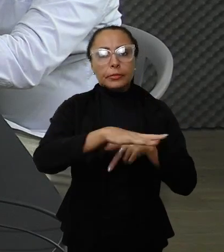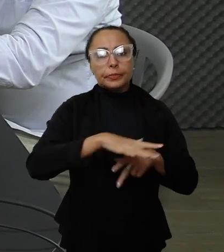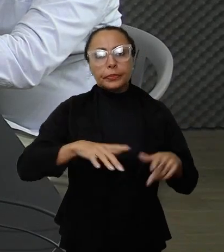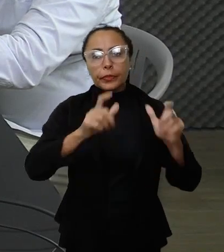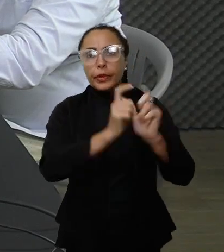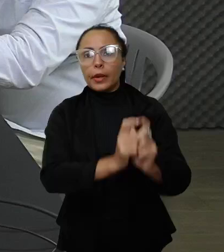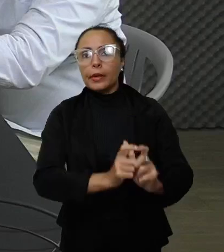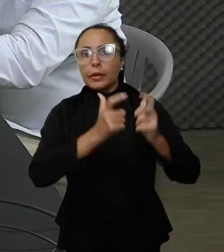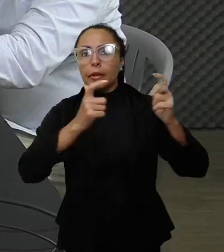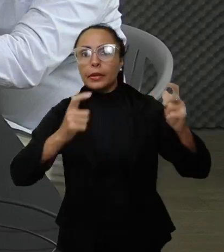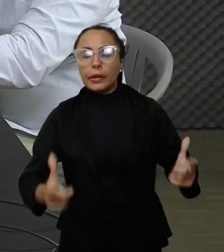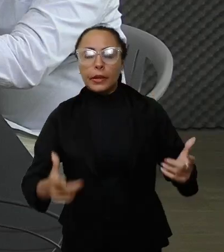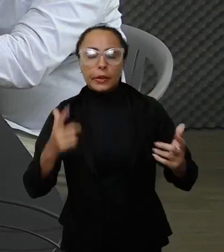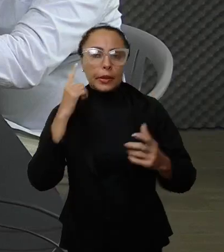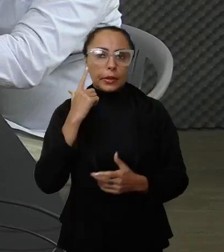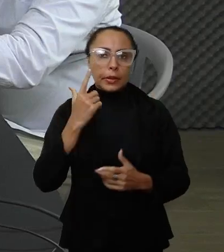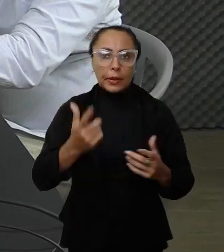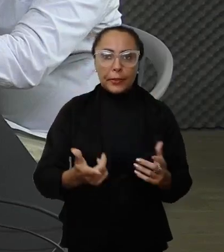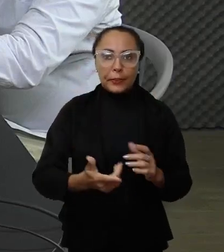ela